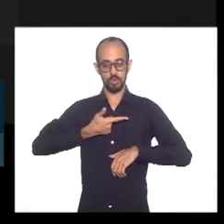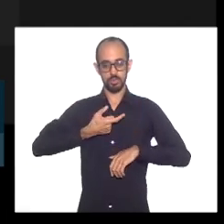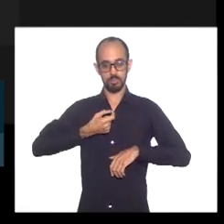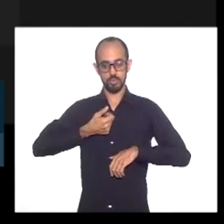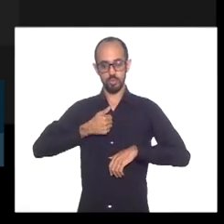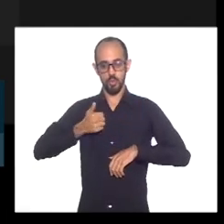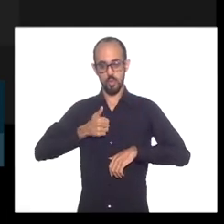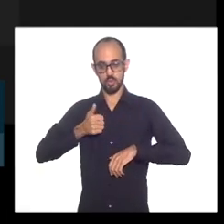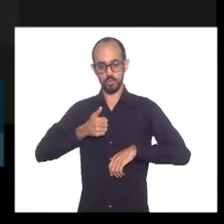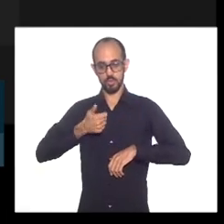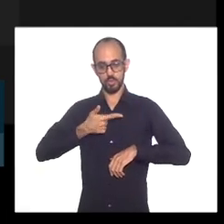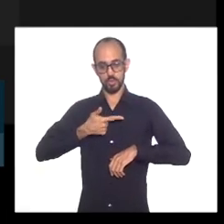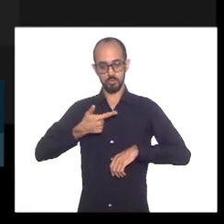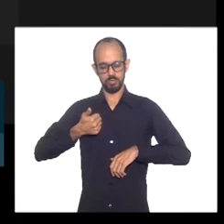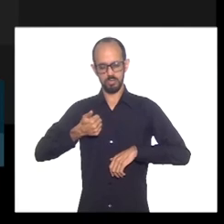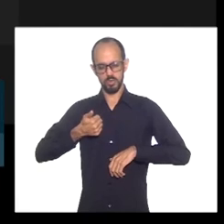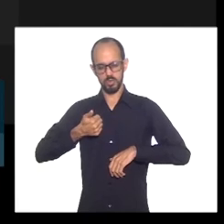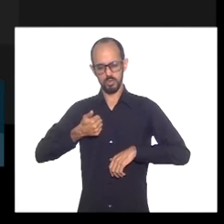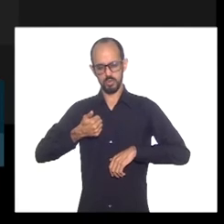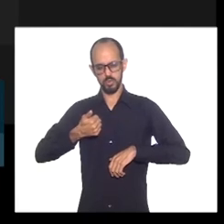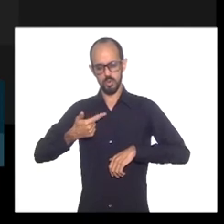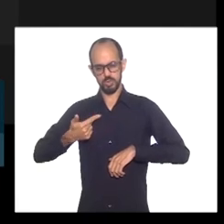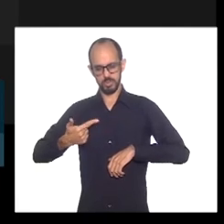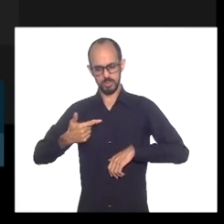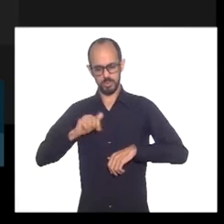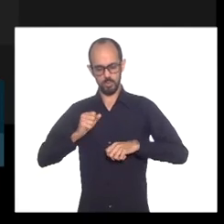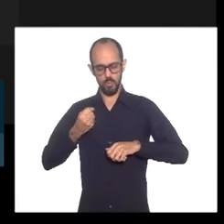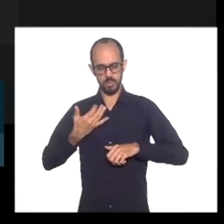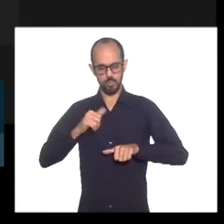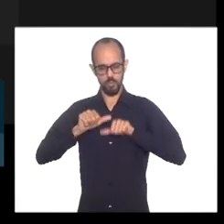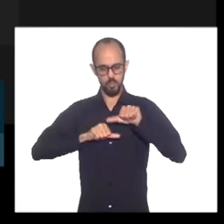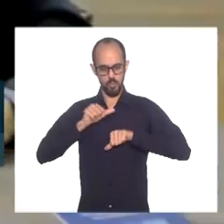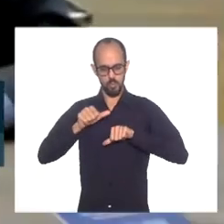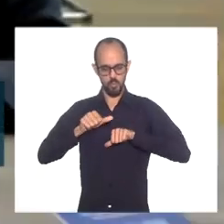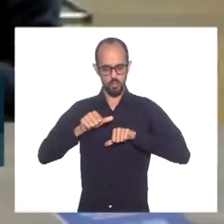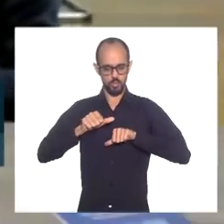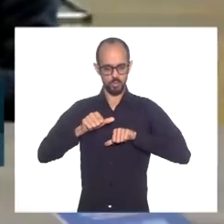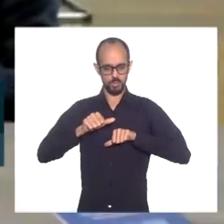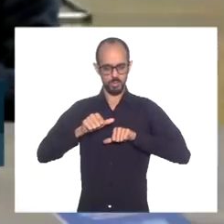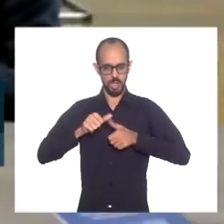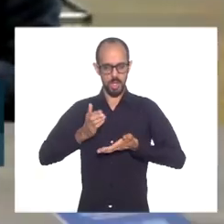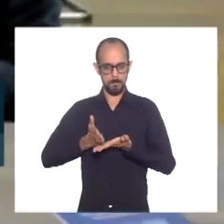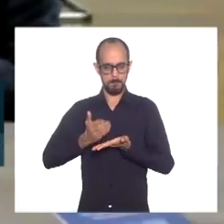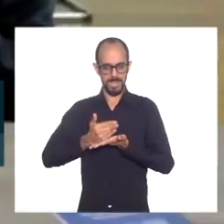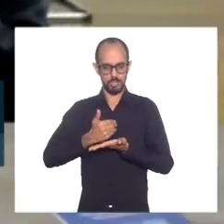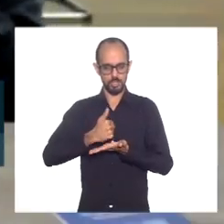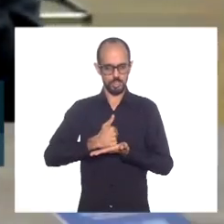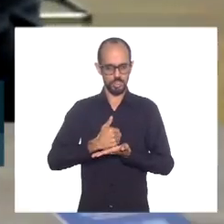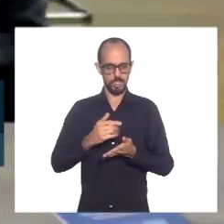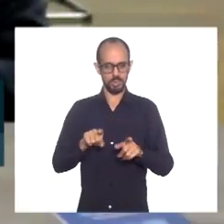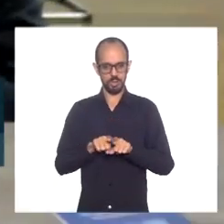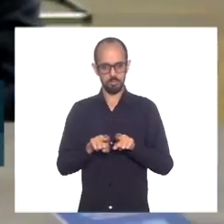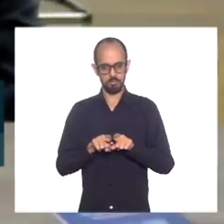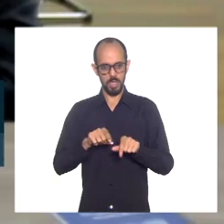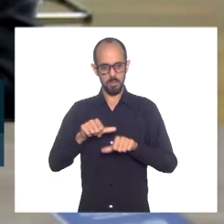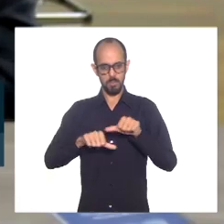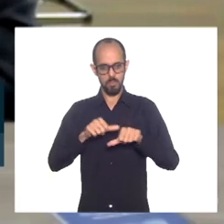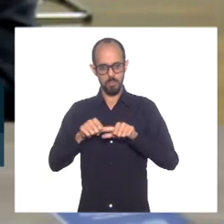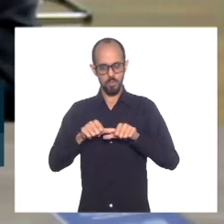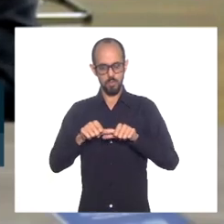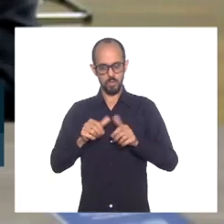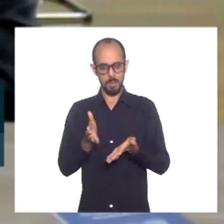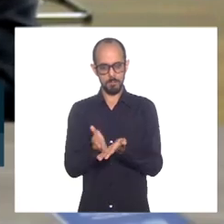quando muda-se lá a forma para partilha e muda a forma da repartição dos